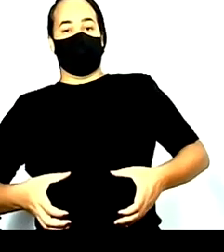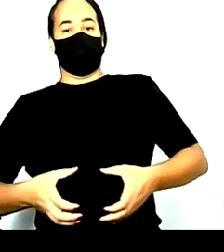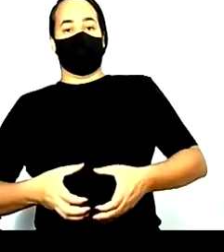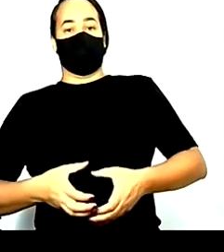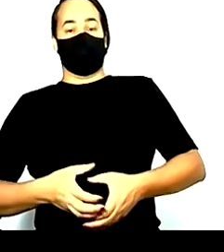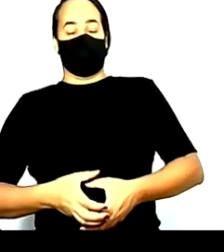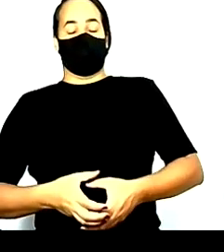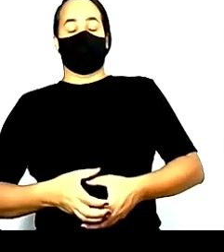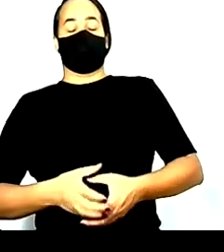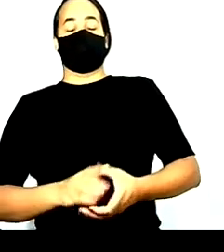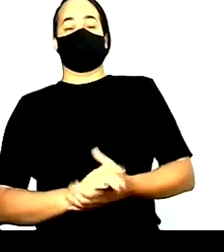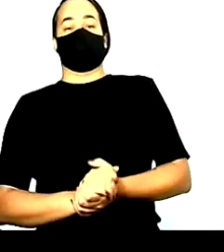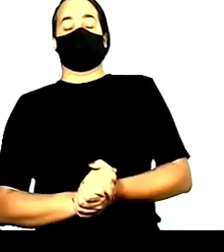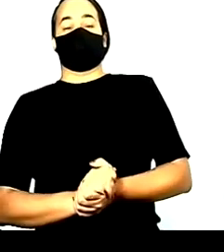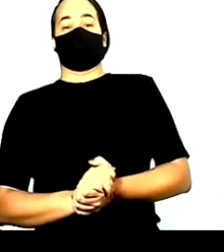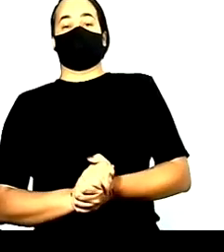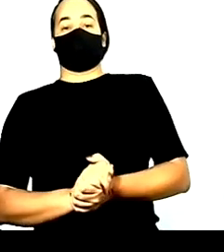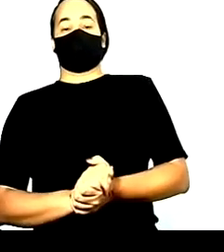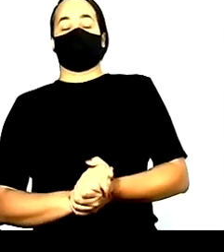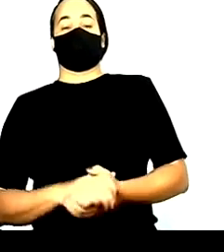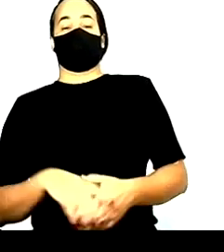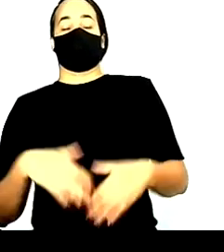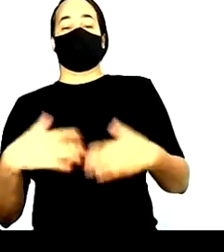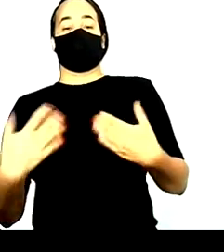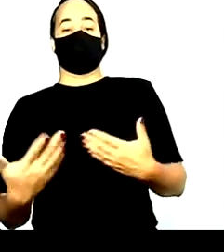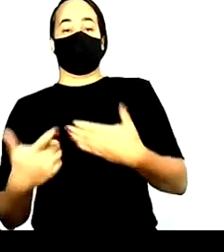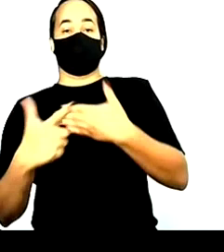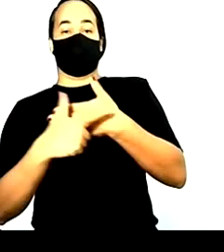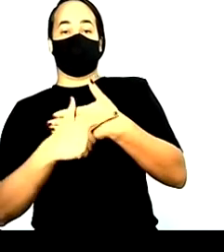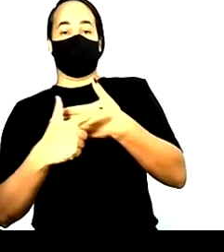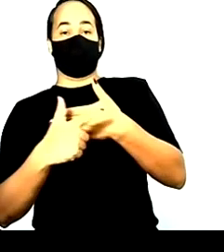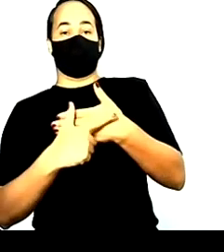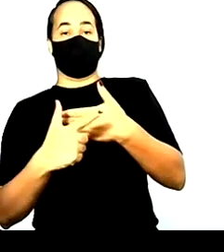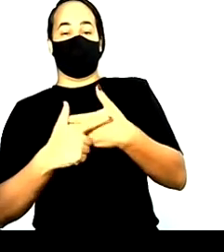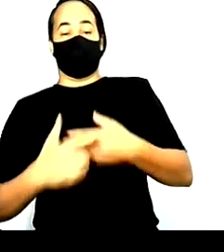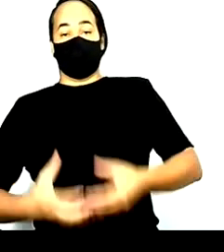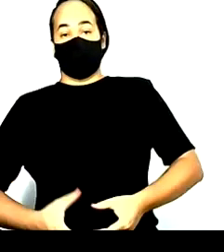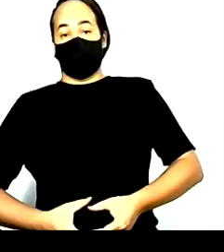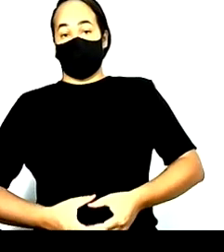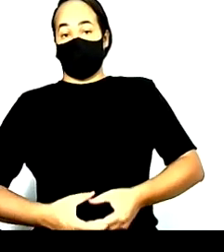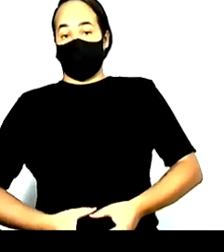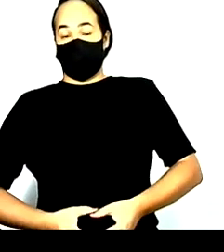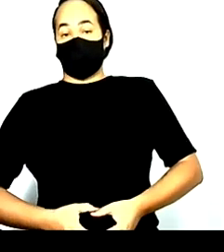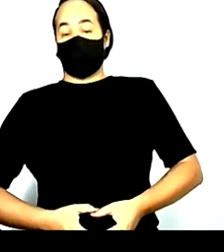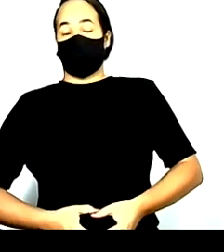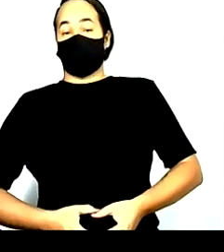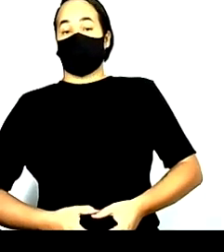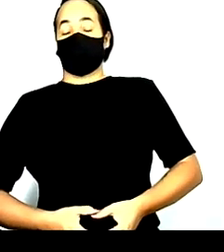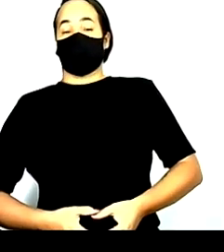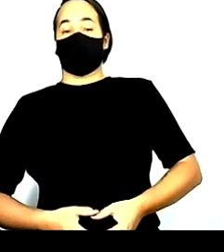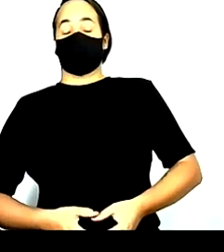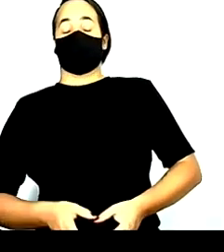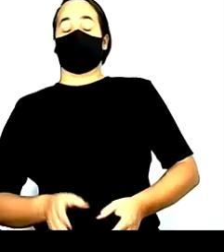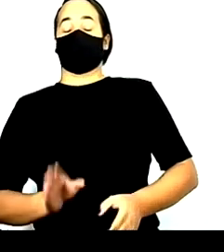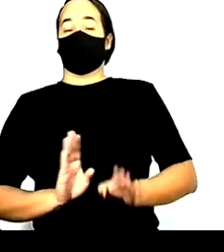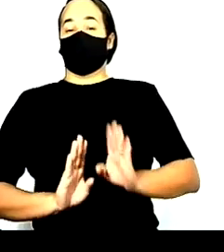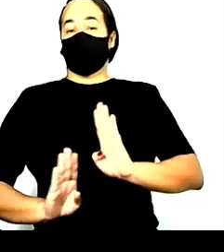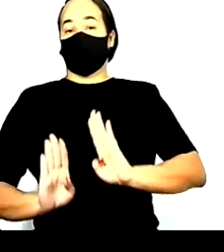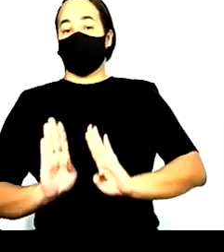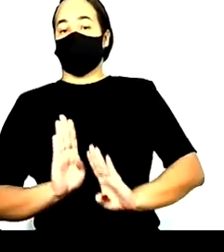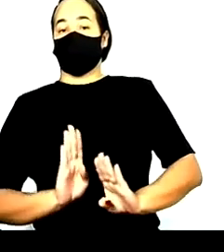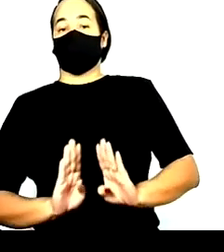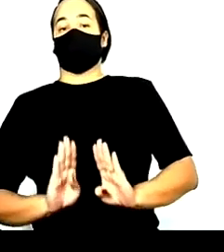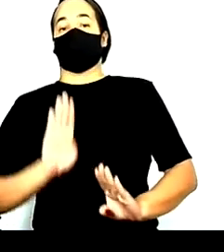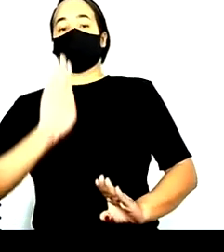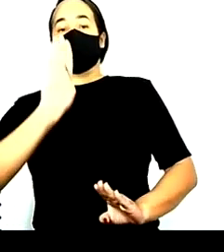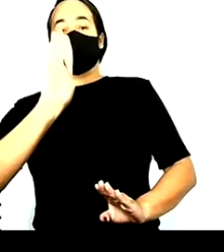a uma pera. Sua principal função é o quê? É acomodar o feto até o nascimento do bebê. Na